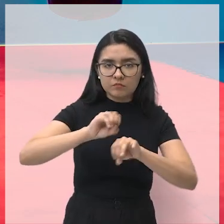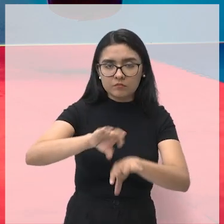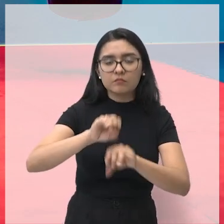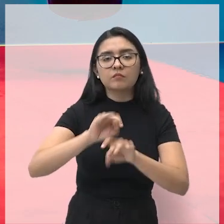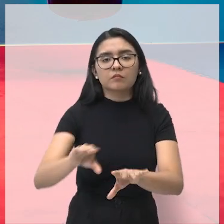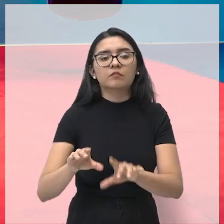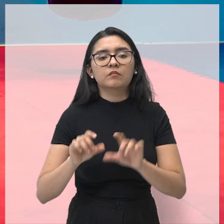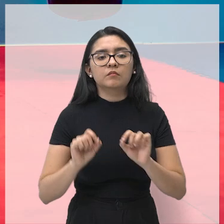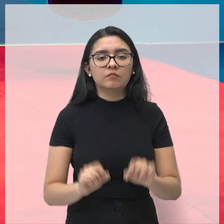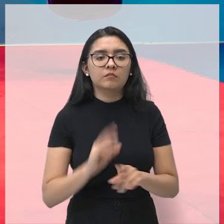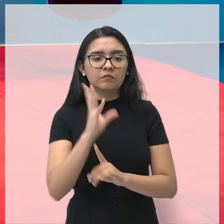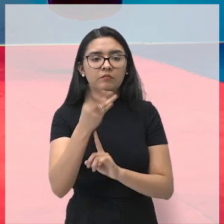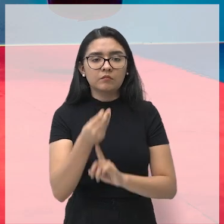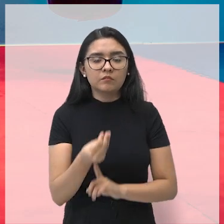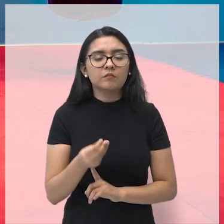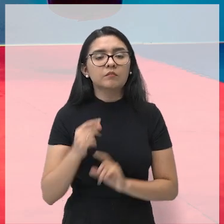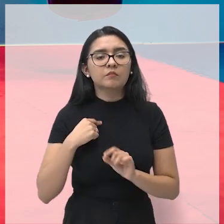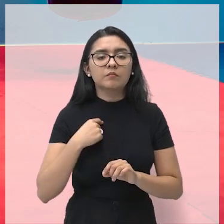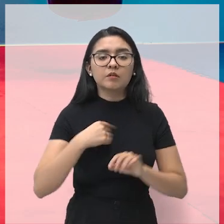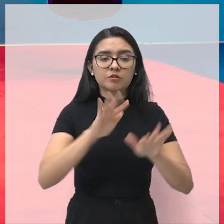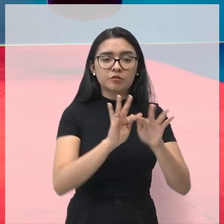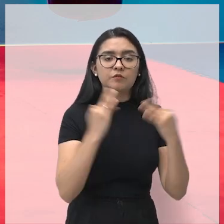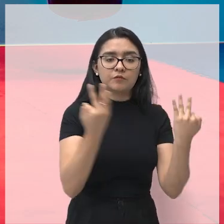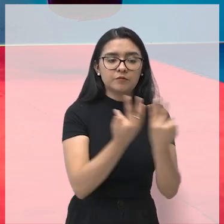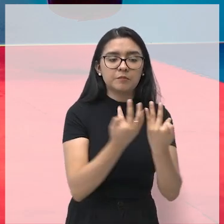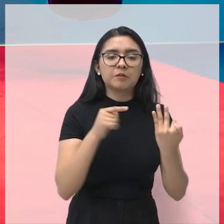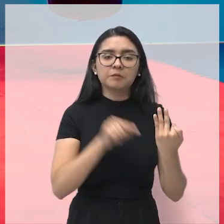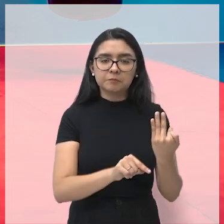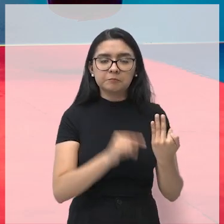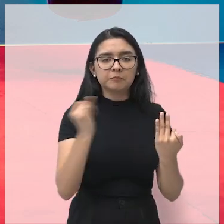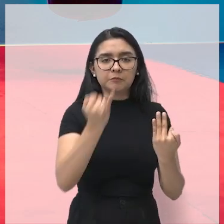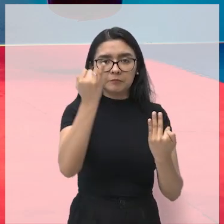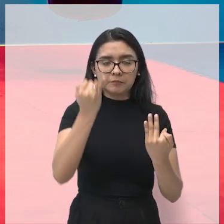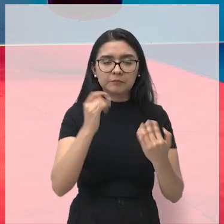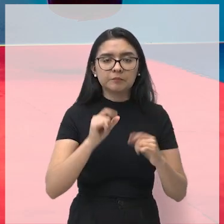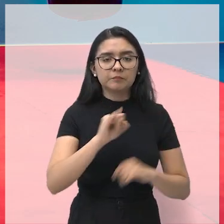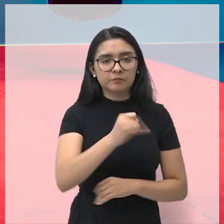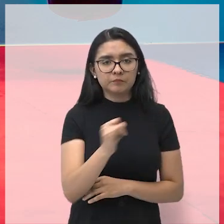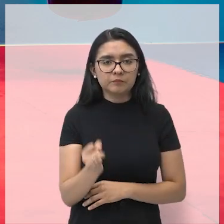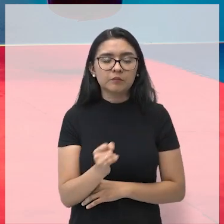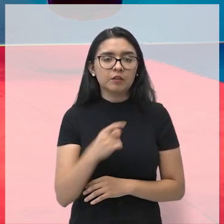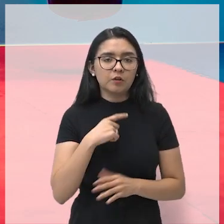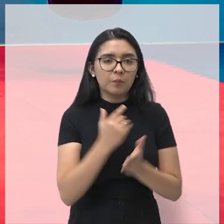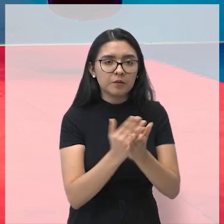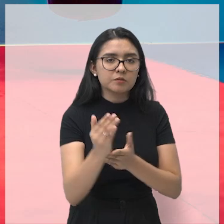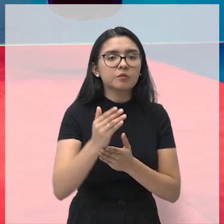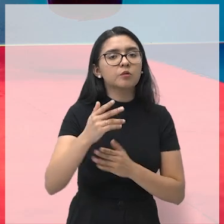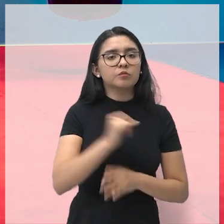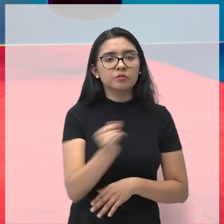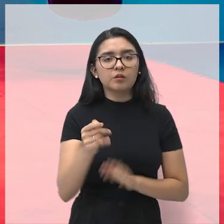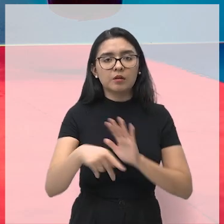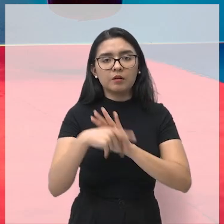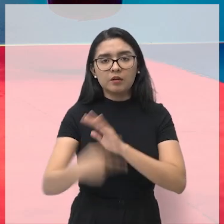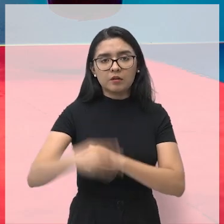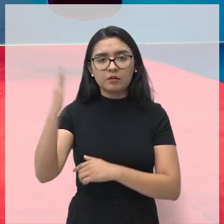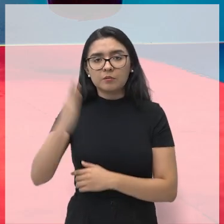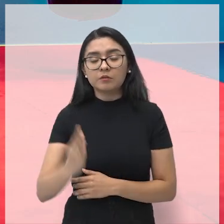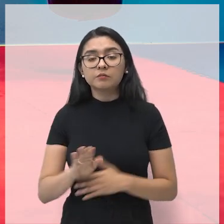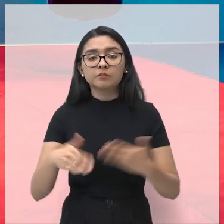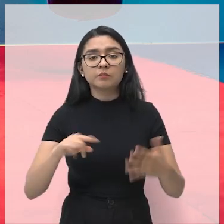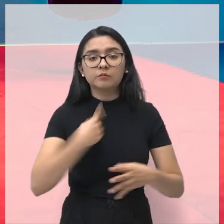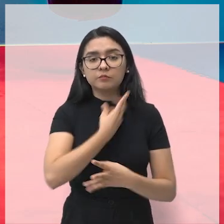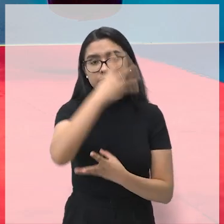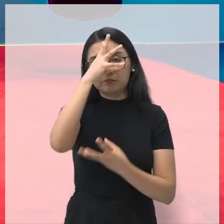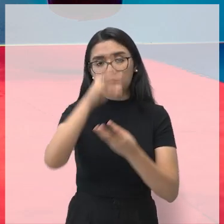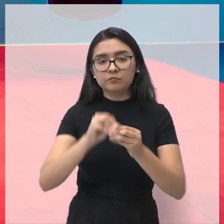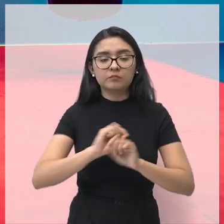da arte milenar para uma das famílias mais propulsoras da modalidade do jiu-jitsu, ok? Para a gente entender um